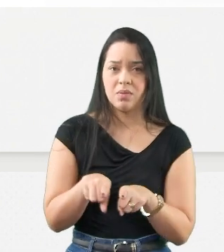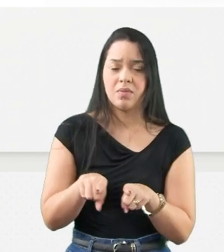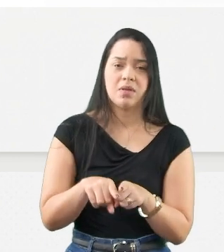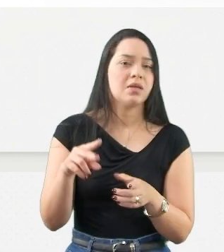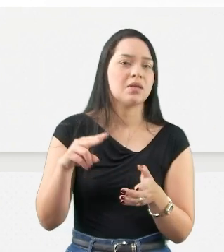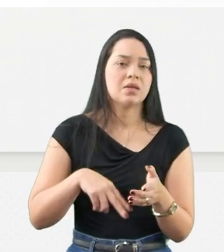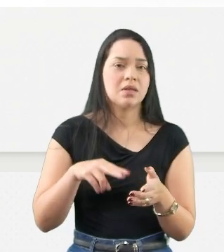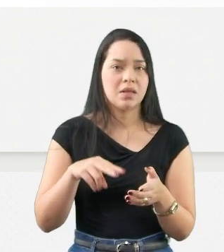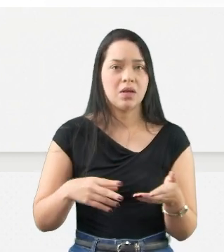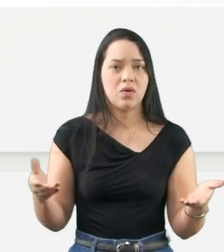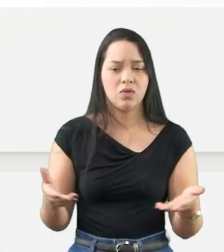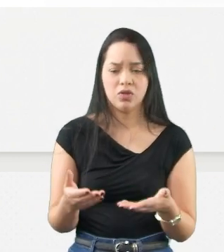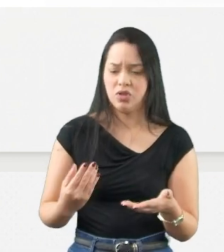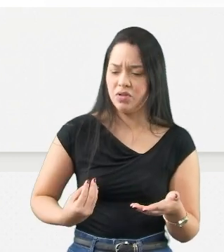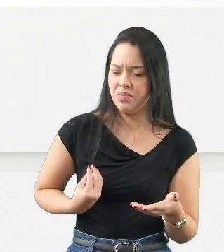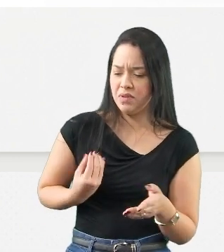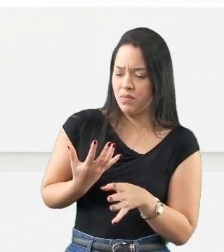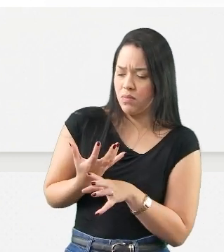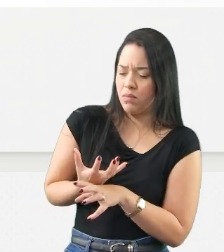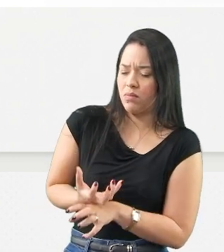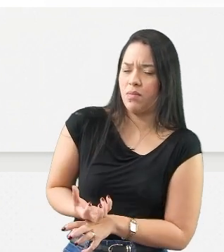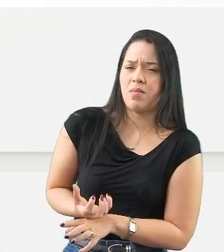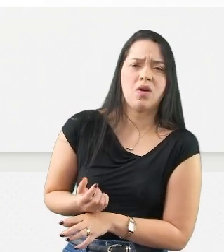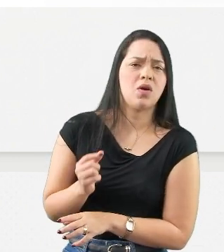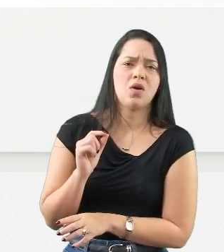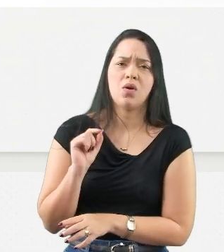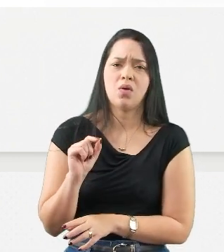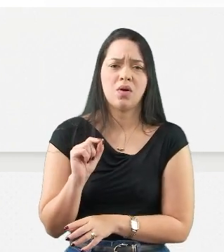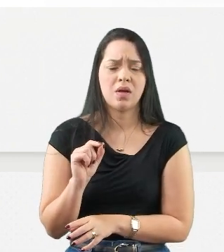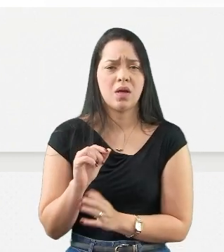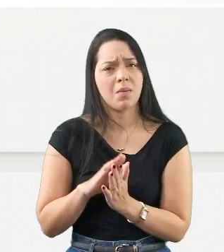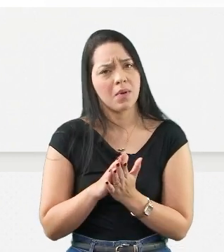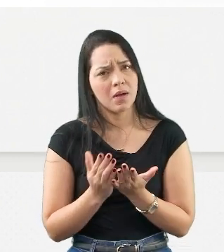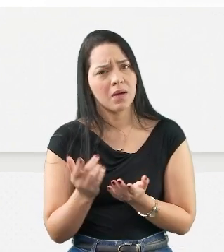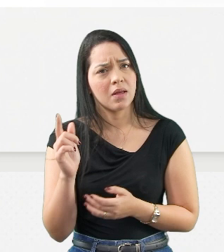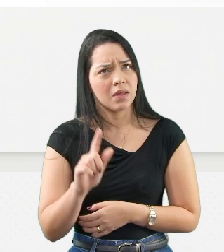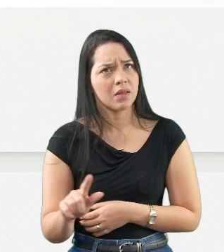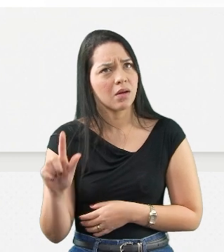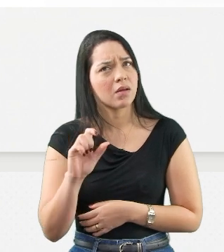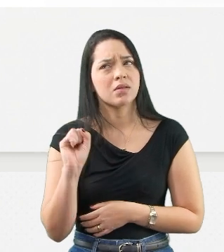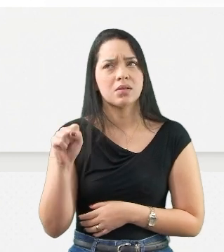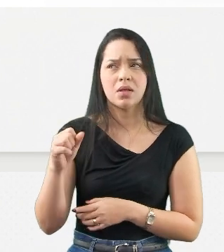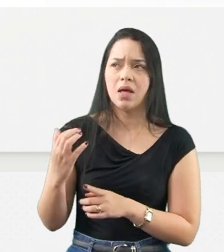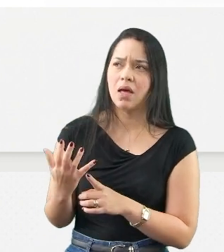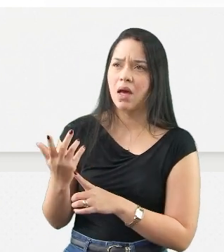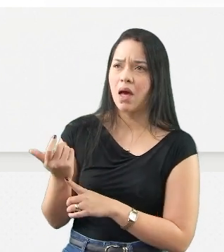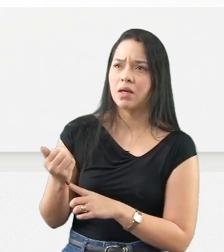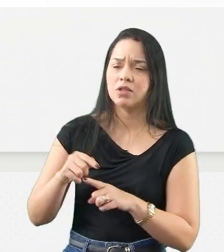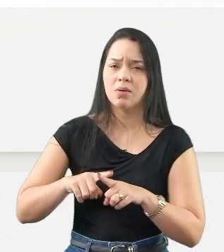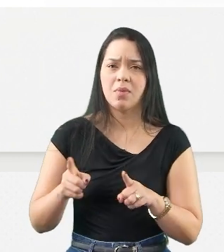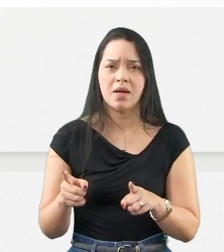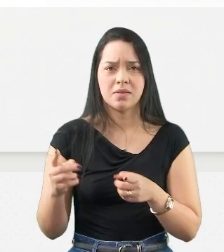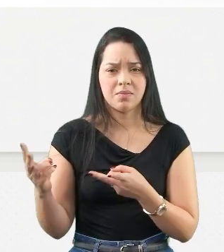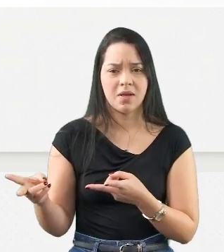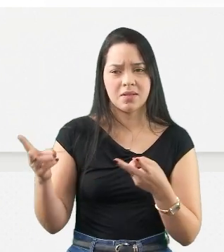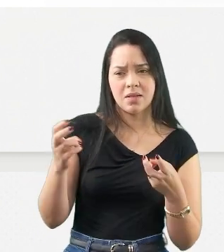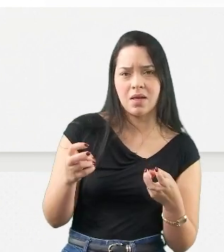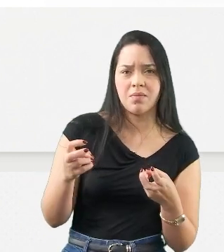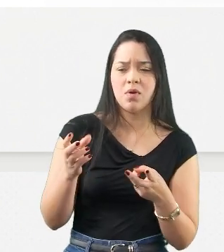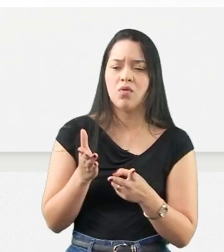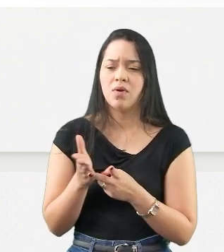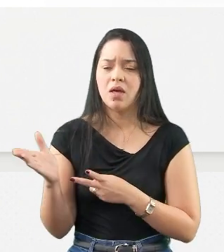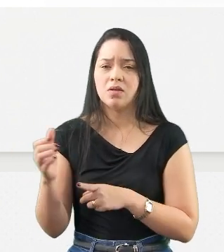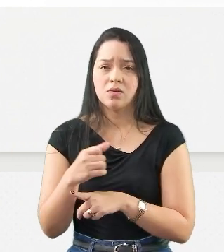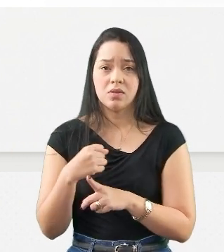Vidas Secas hoje, a gente pensa, nossa, Vidas Secas é uma obra literária, literatura é arte, mas a gente percebe um viés social